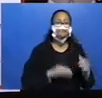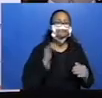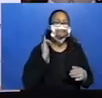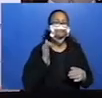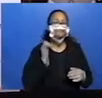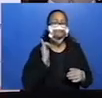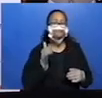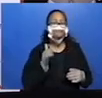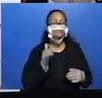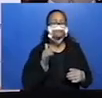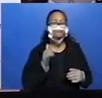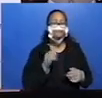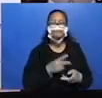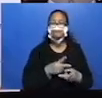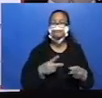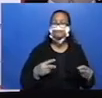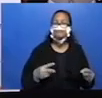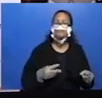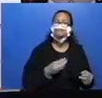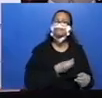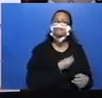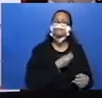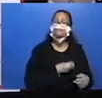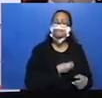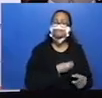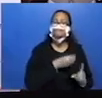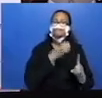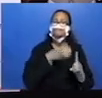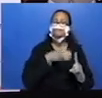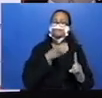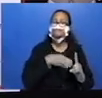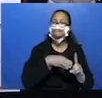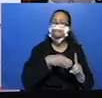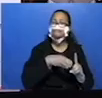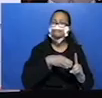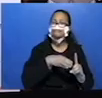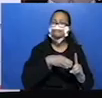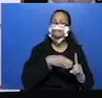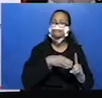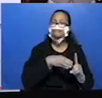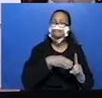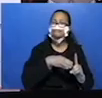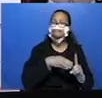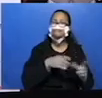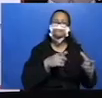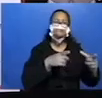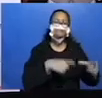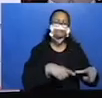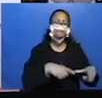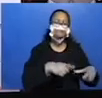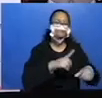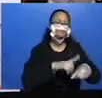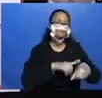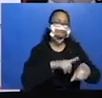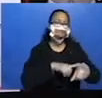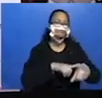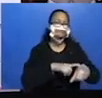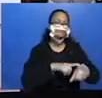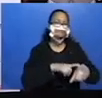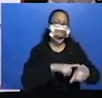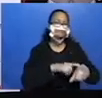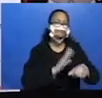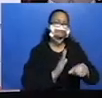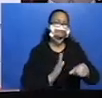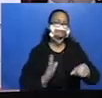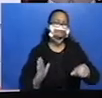narrativas, os fatos são vividos pelas personagens e acontecem em determinados locais e numa sequência de tempo. Agora a gente vai falar